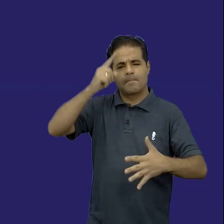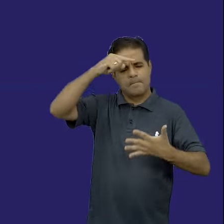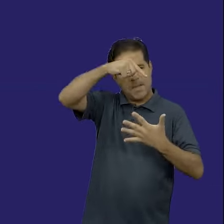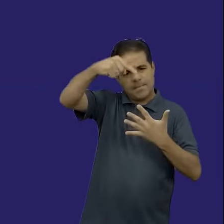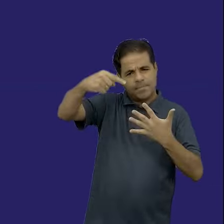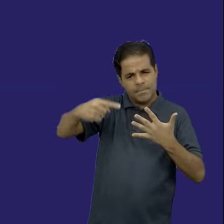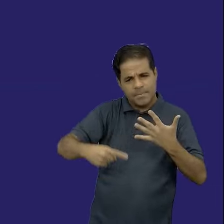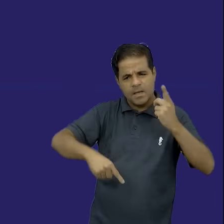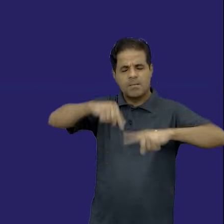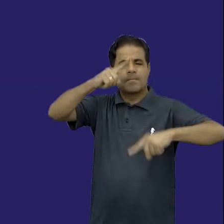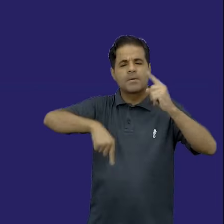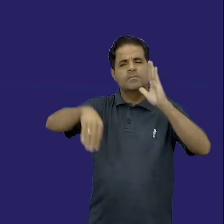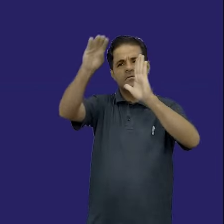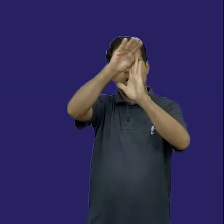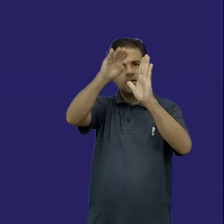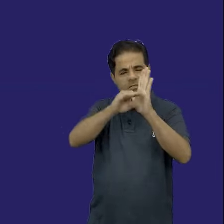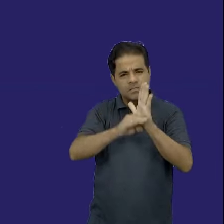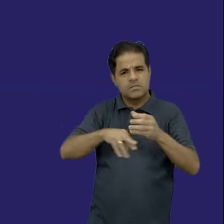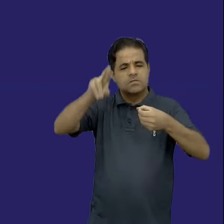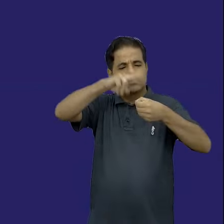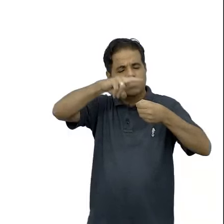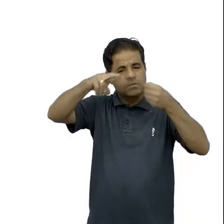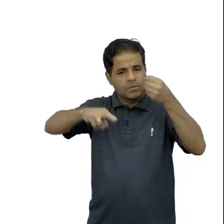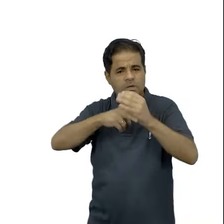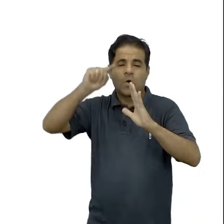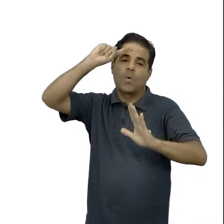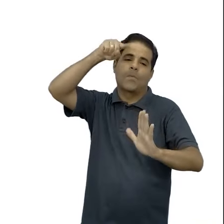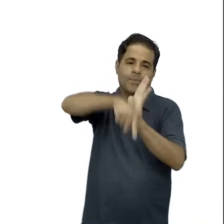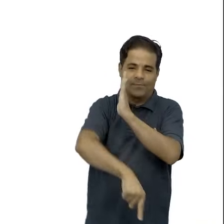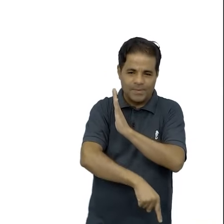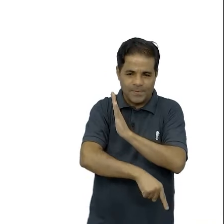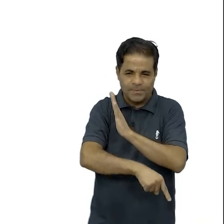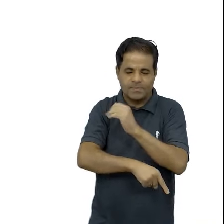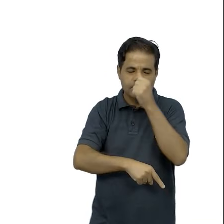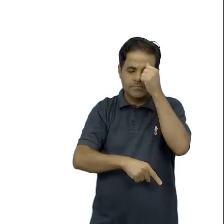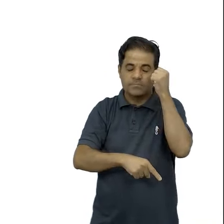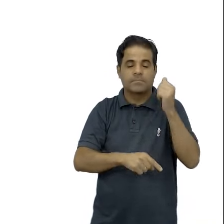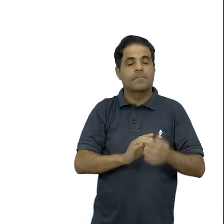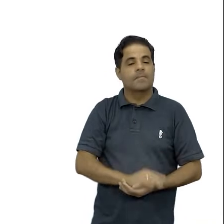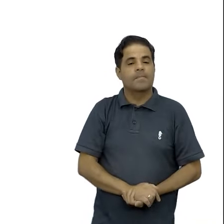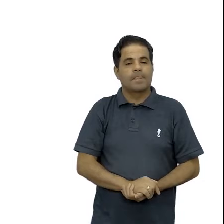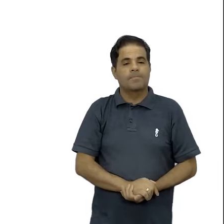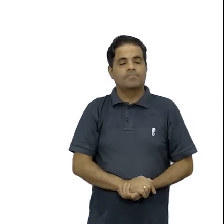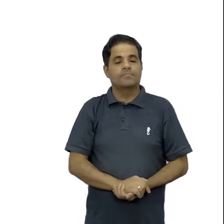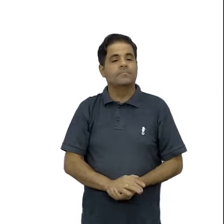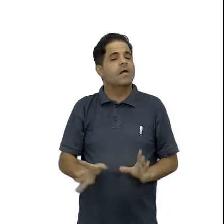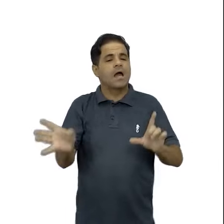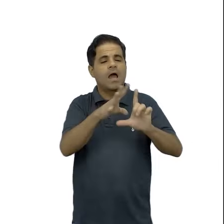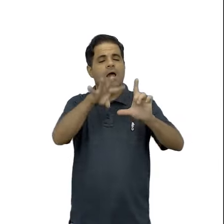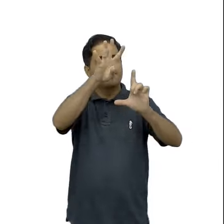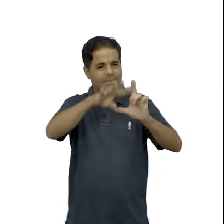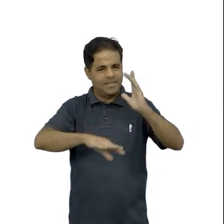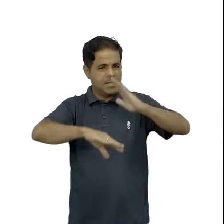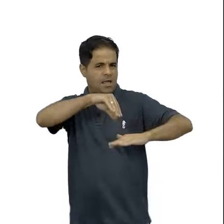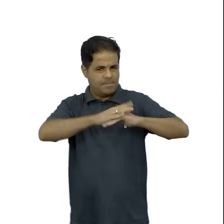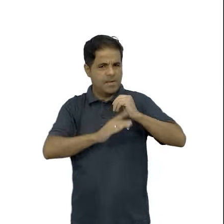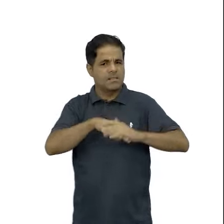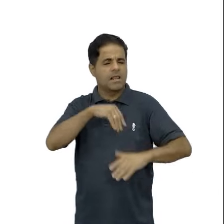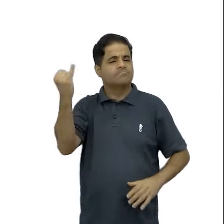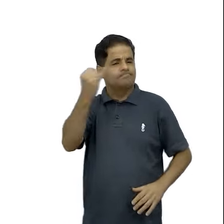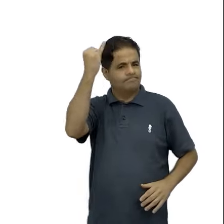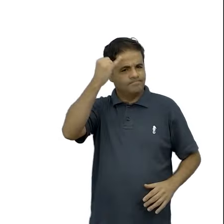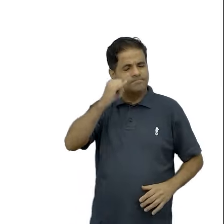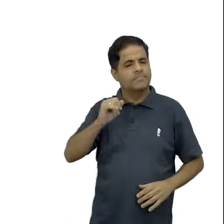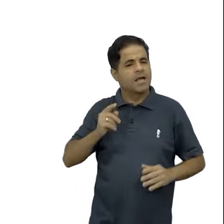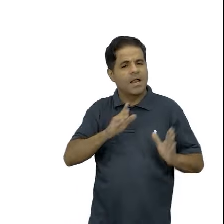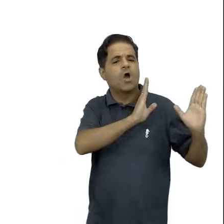elementos têm no programa de recuperação e aprofundamento. Então, vamos lá. A matriz de habilidades essenciais, ela